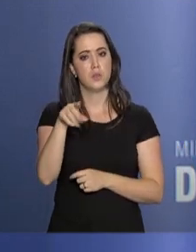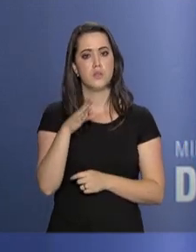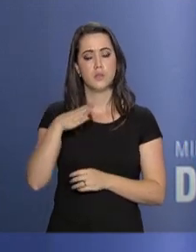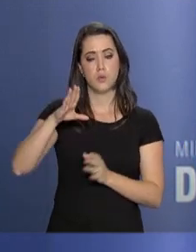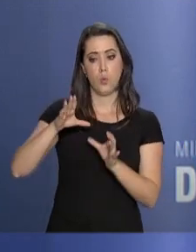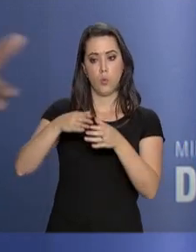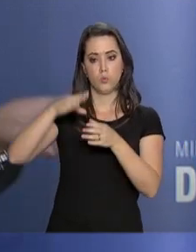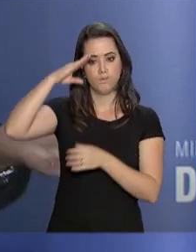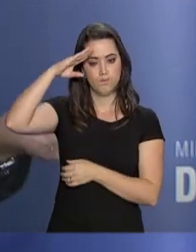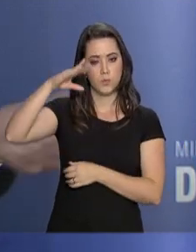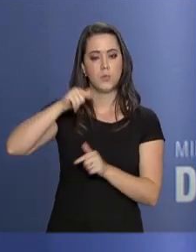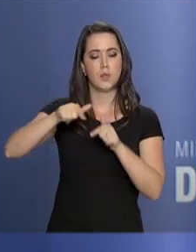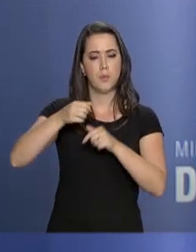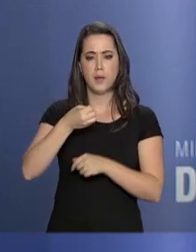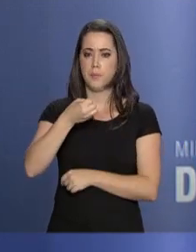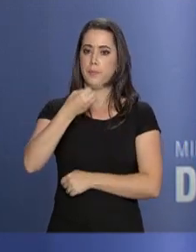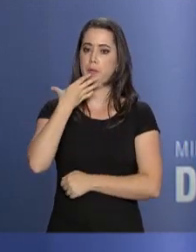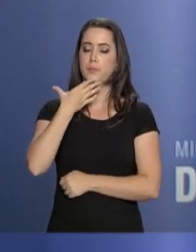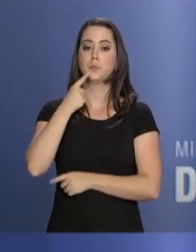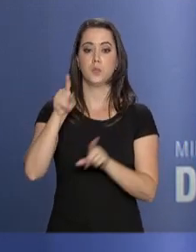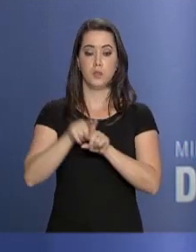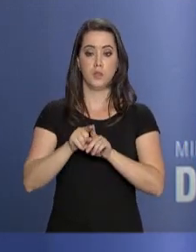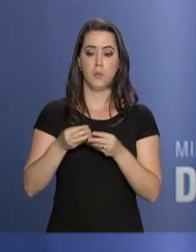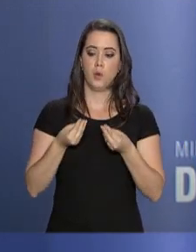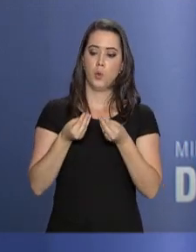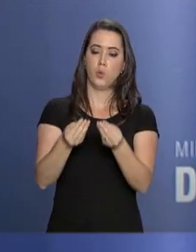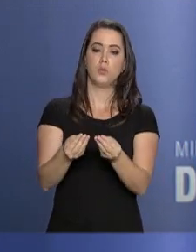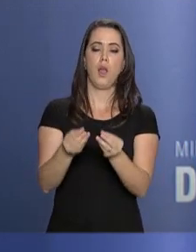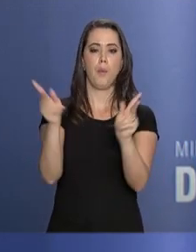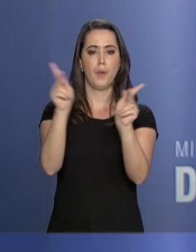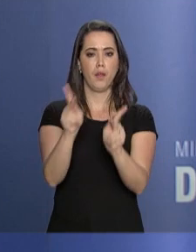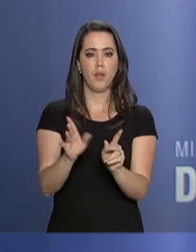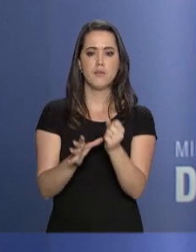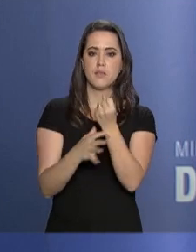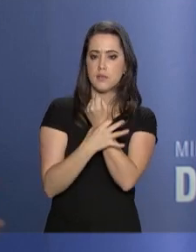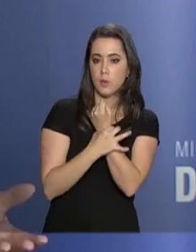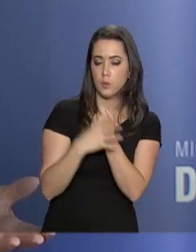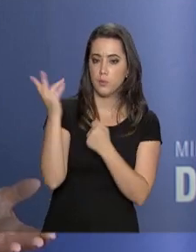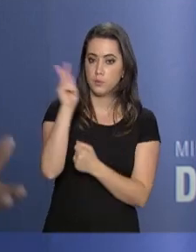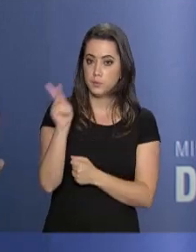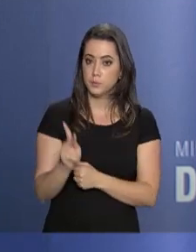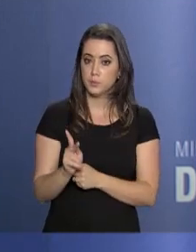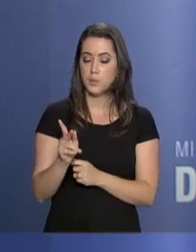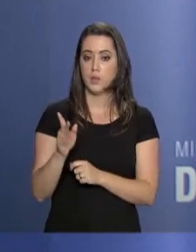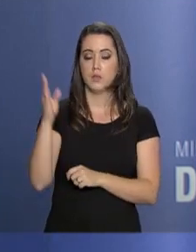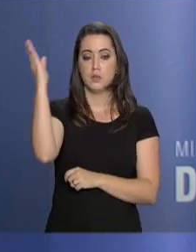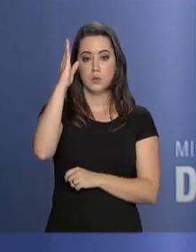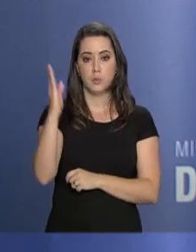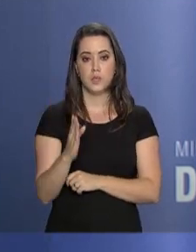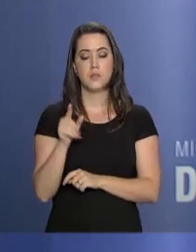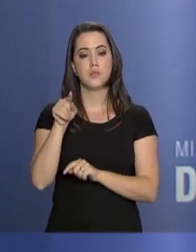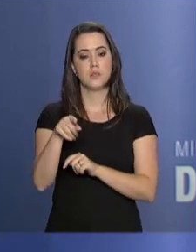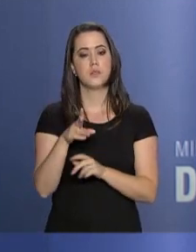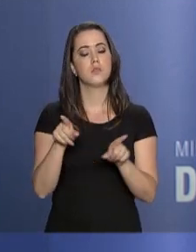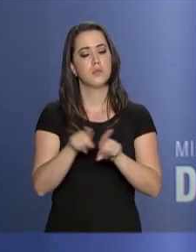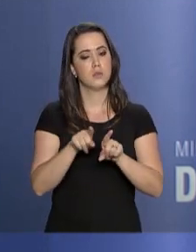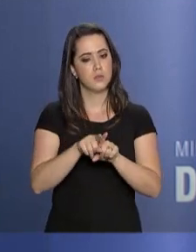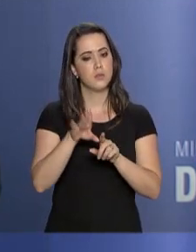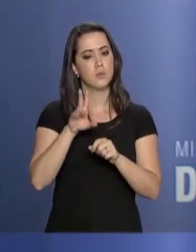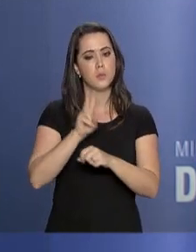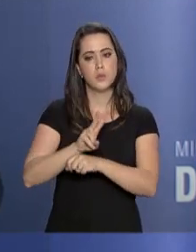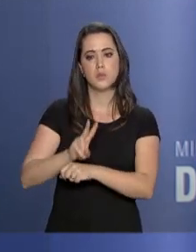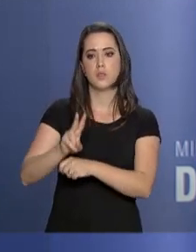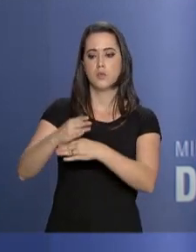Armadas cumpram bem o seu papel. Além de manter a paz e garantir a segurança do país, o Ministério da Defesa é responsável por proteger o